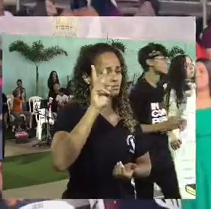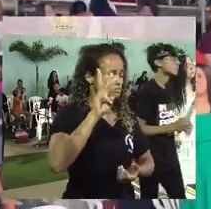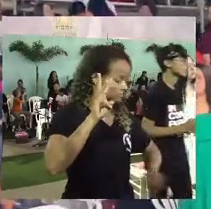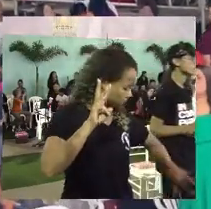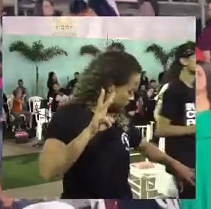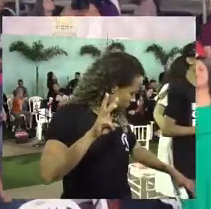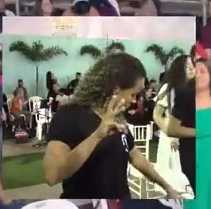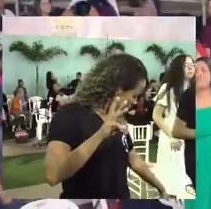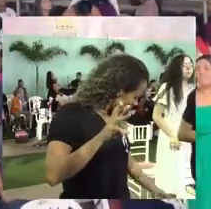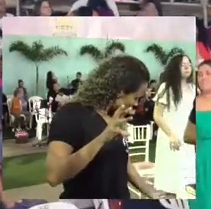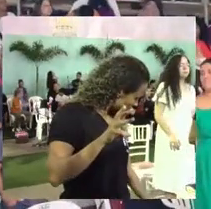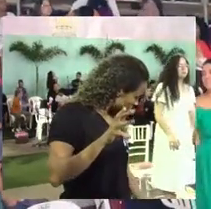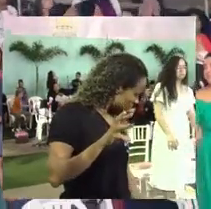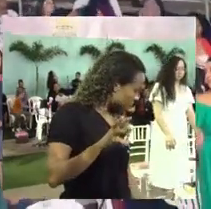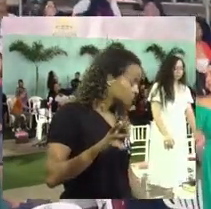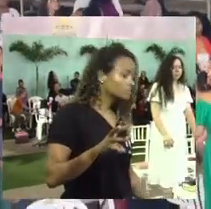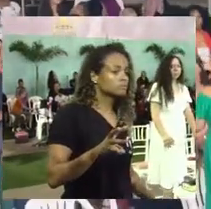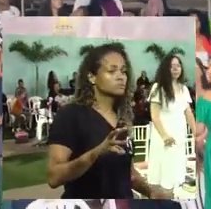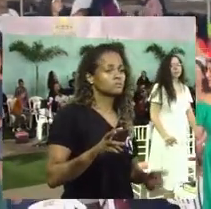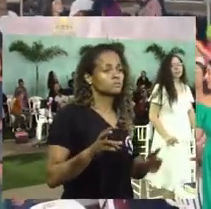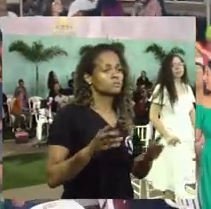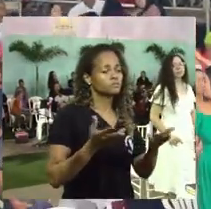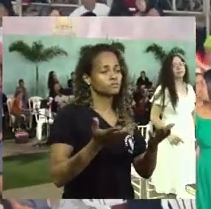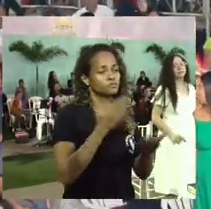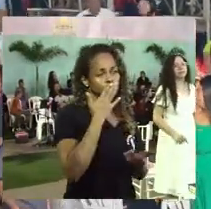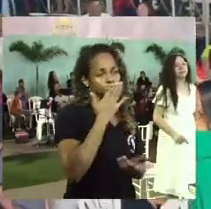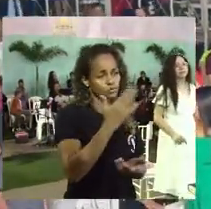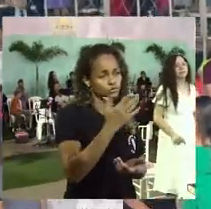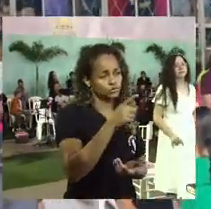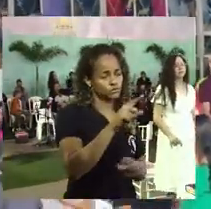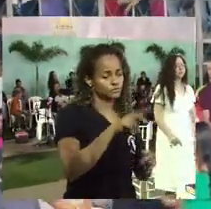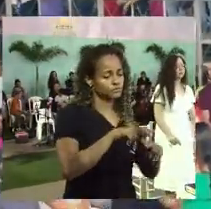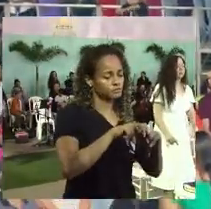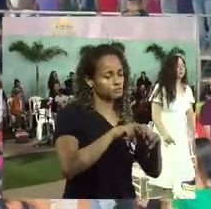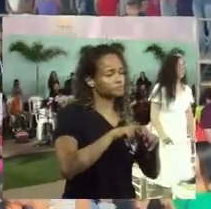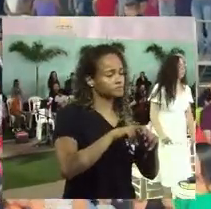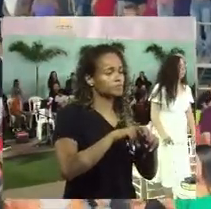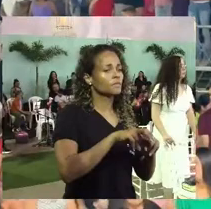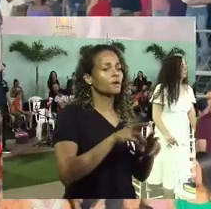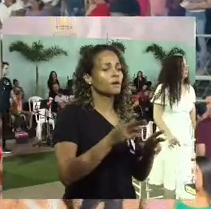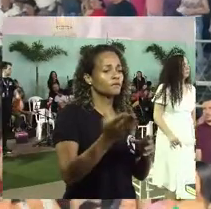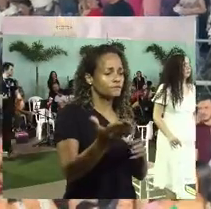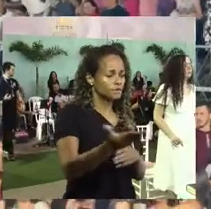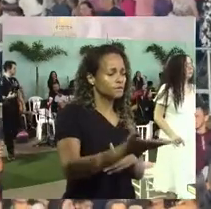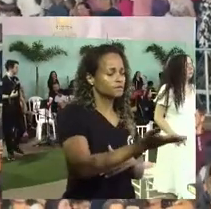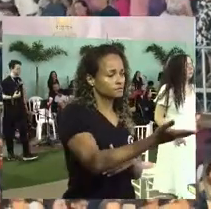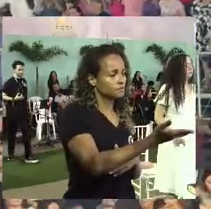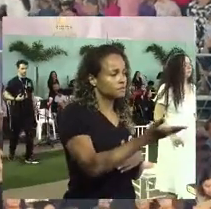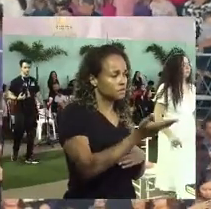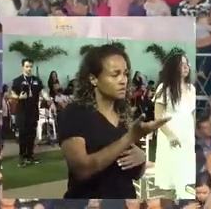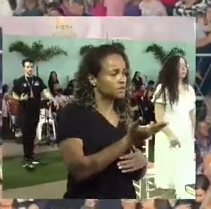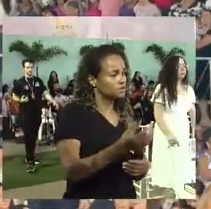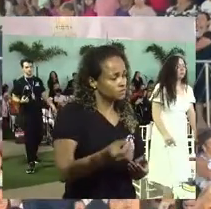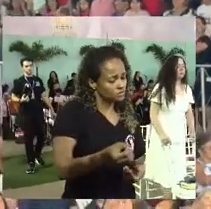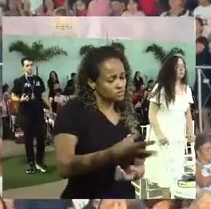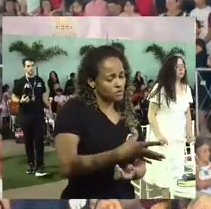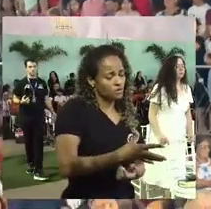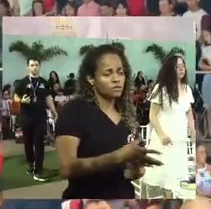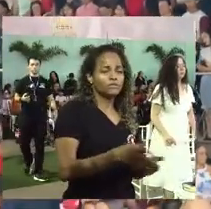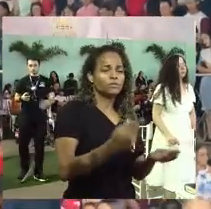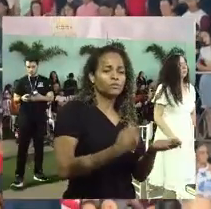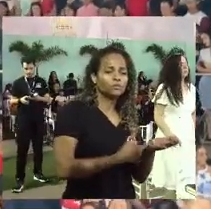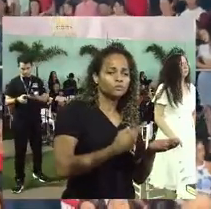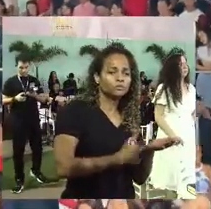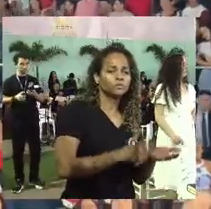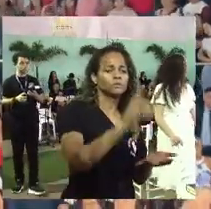eu convido você sair do seu lugar lá de trás aqui do lado para você renovar a tua aliança com Jesus e